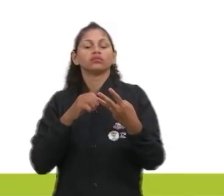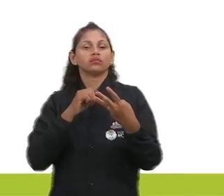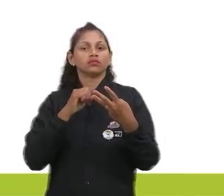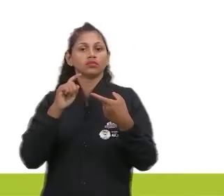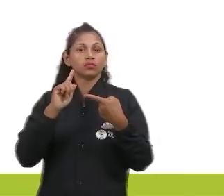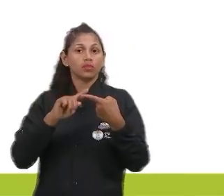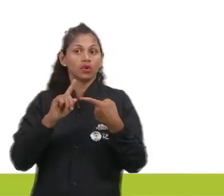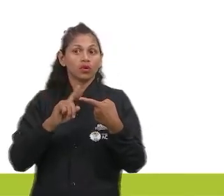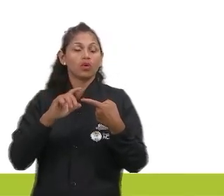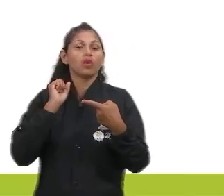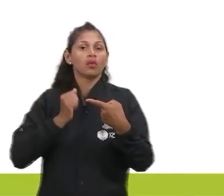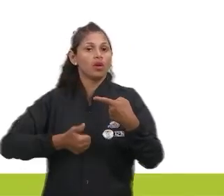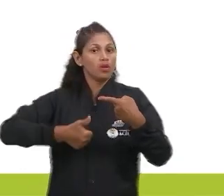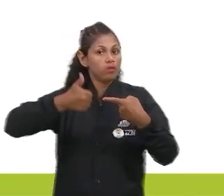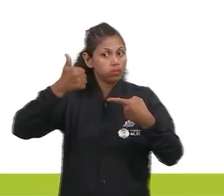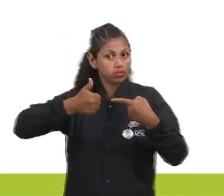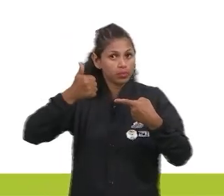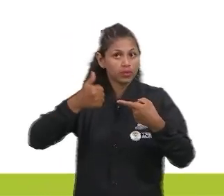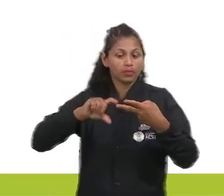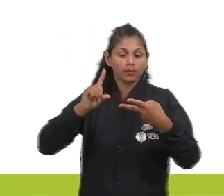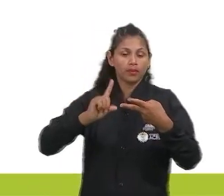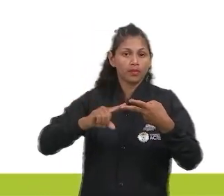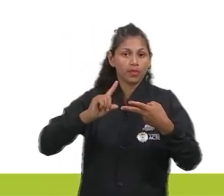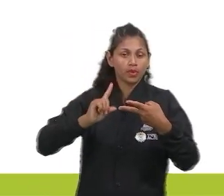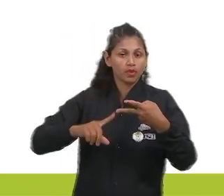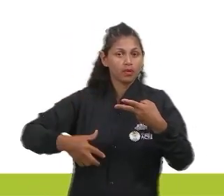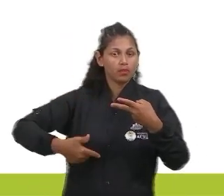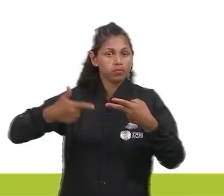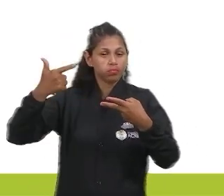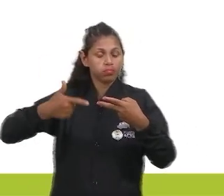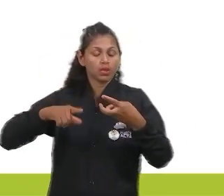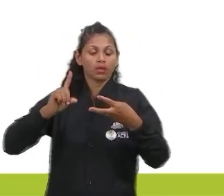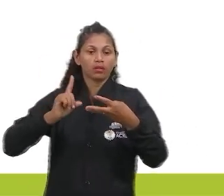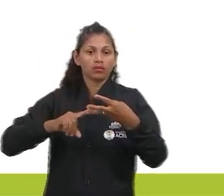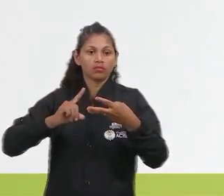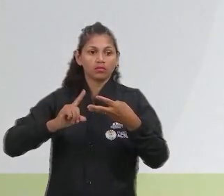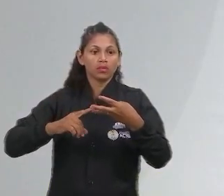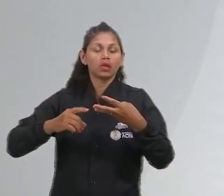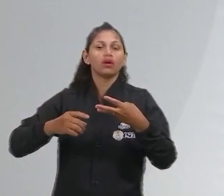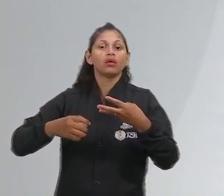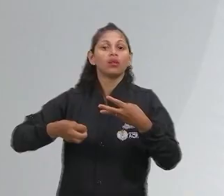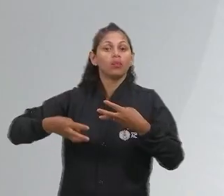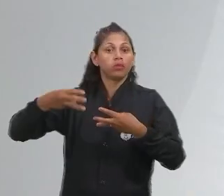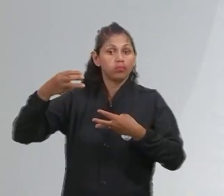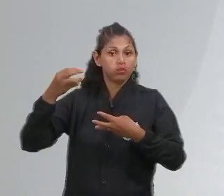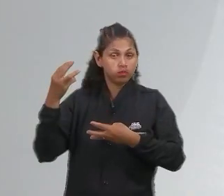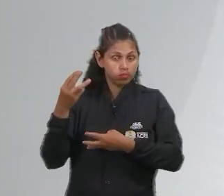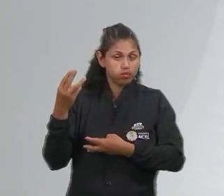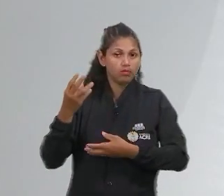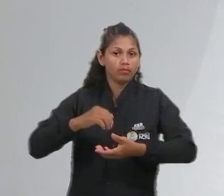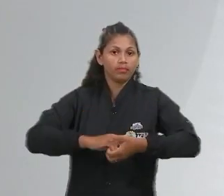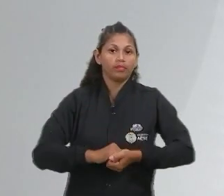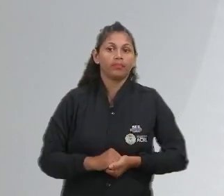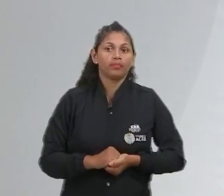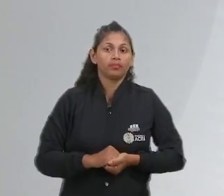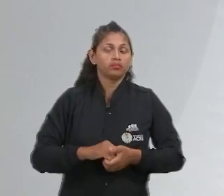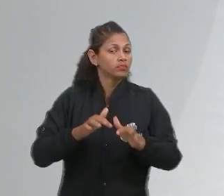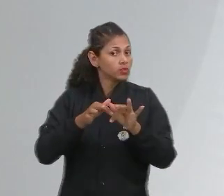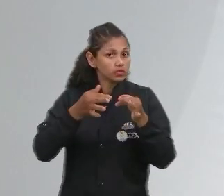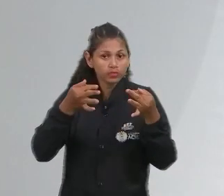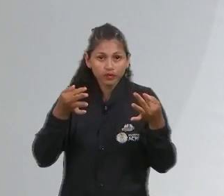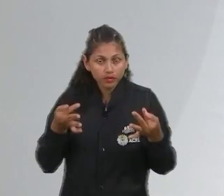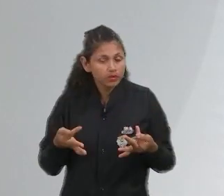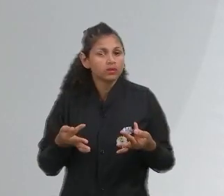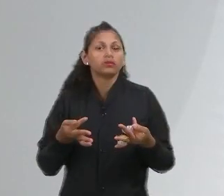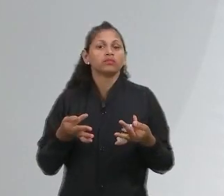álcool sendo primário, ele sendo secundário ou ele também sendo considerado terciário. Bem simples, a gente